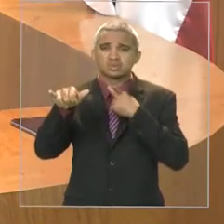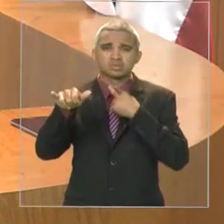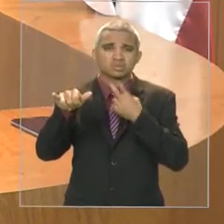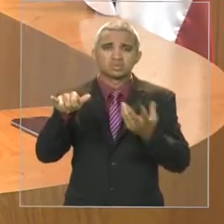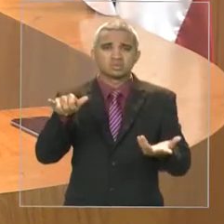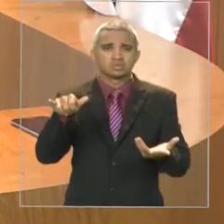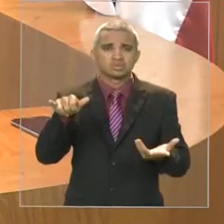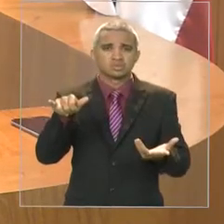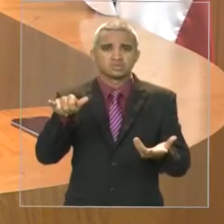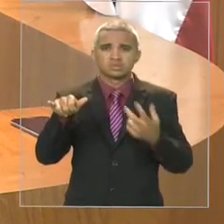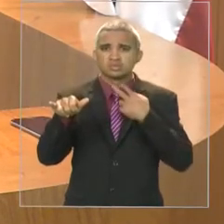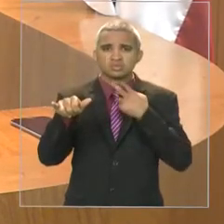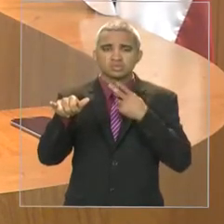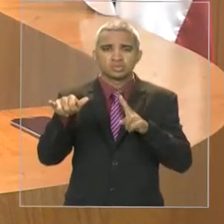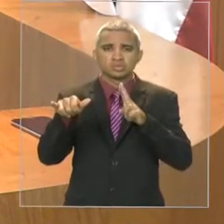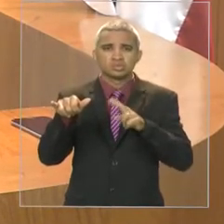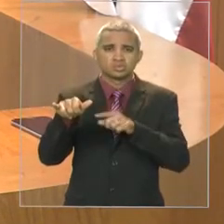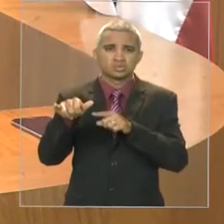se decolar.